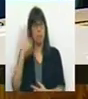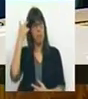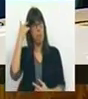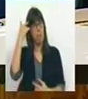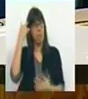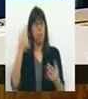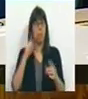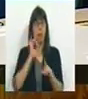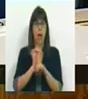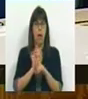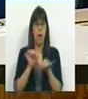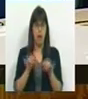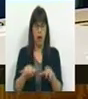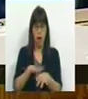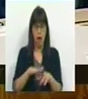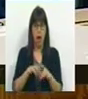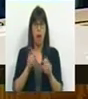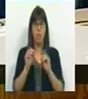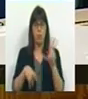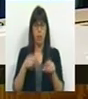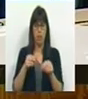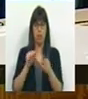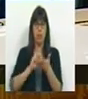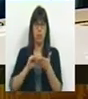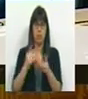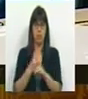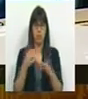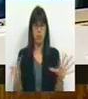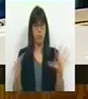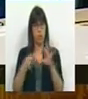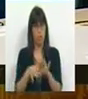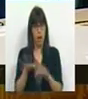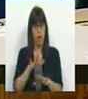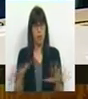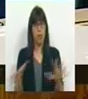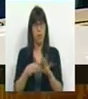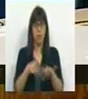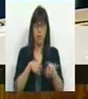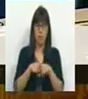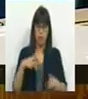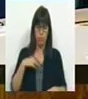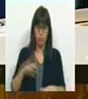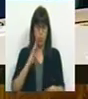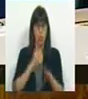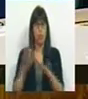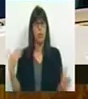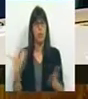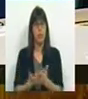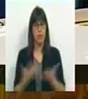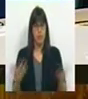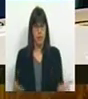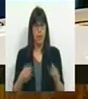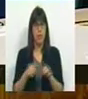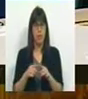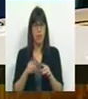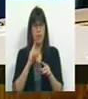e que mantenho, de que no domínio da modernização administrativa estamos numa área de convergência política em Portugal nos últimos anos,